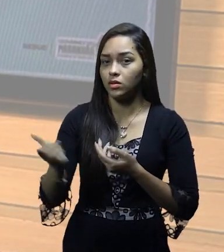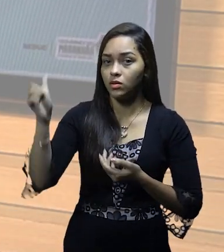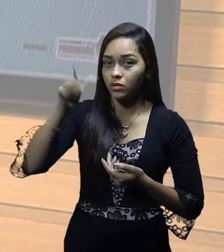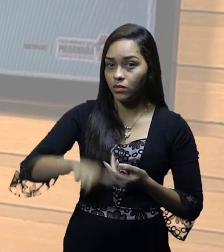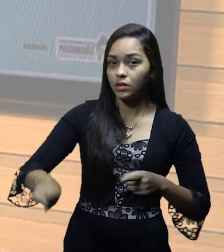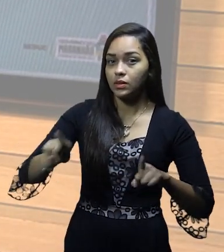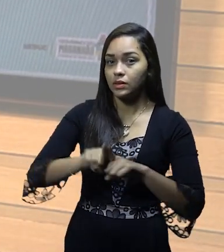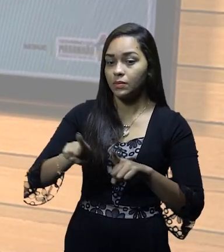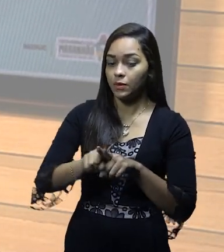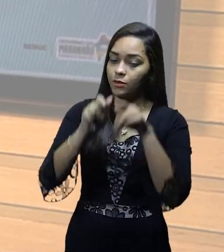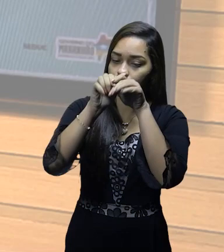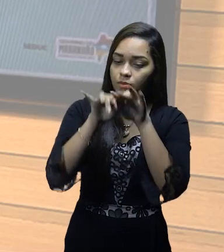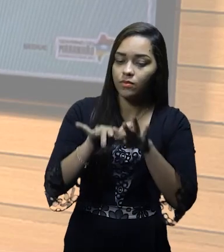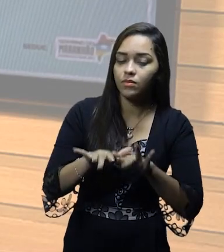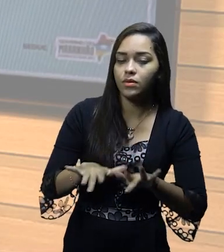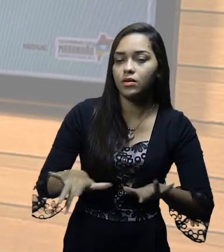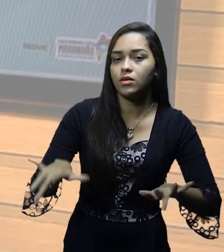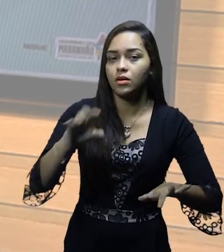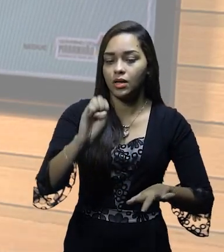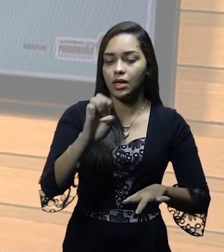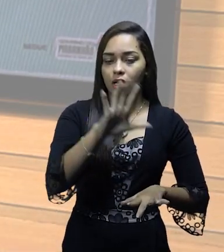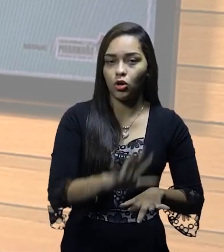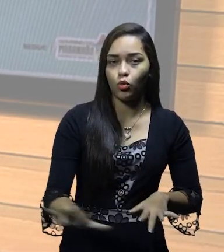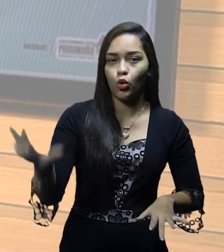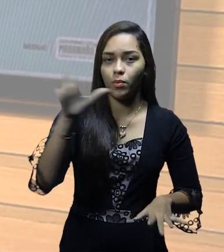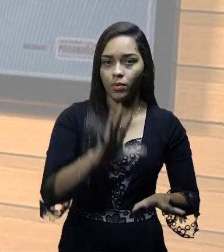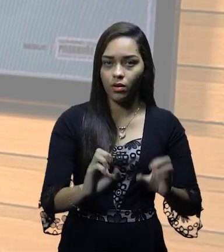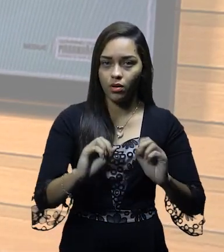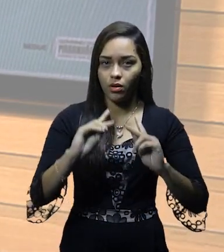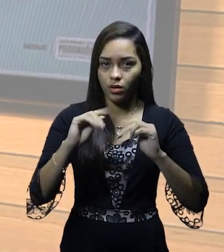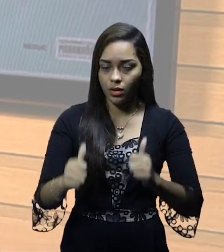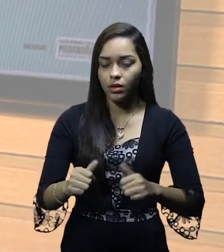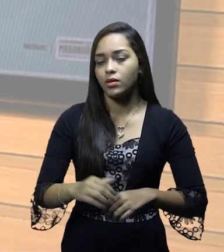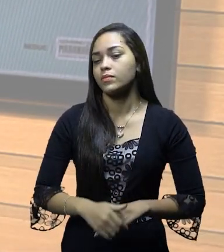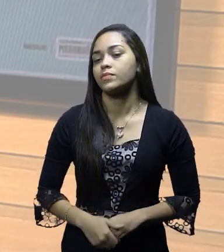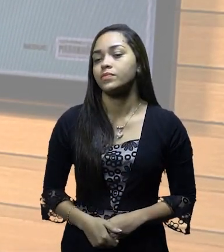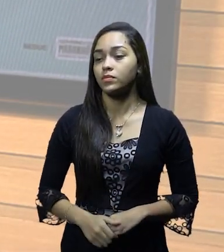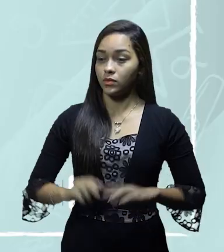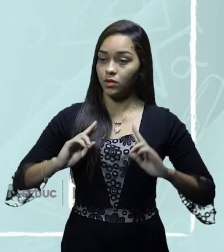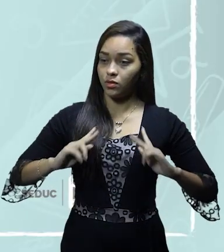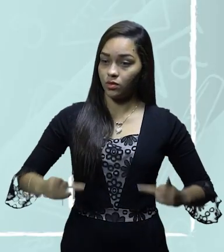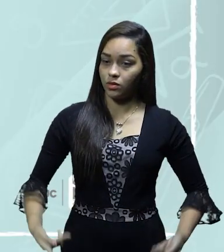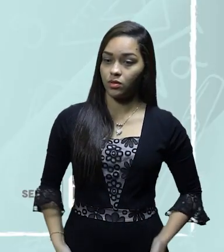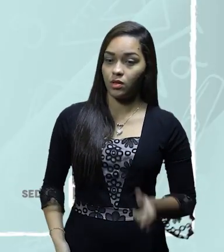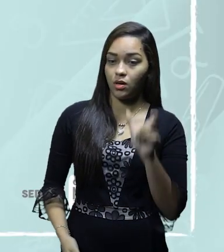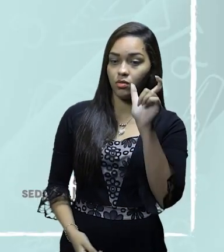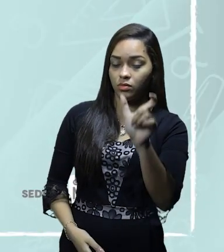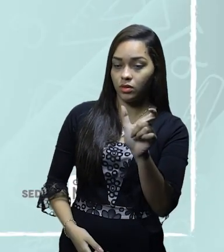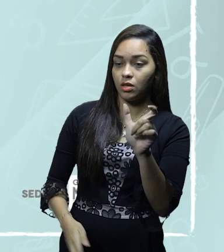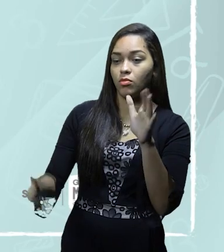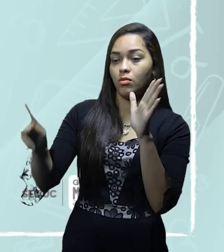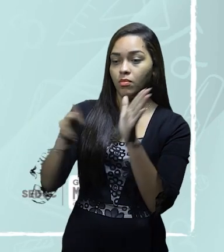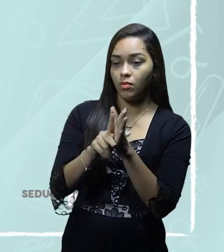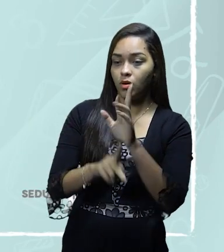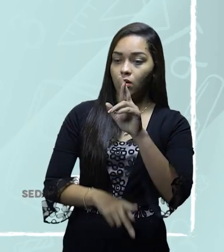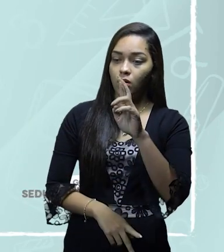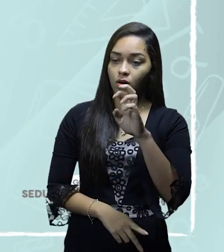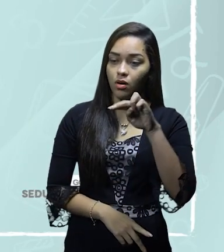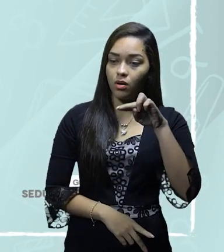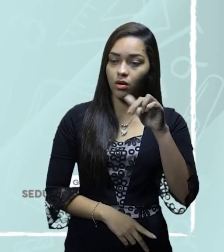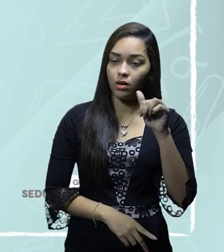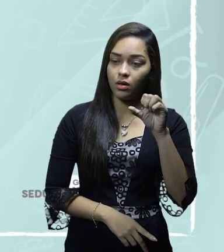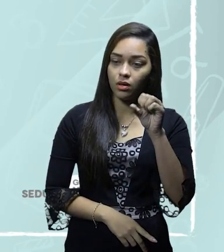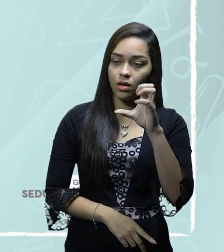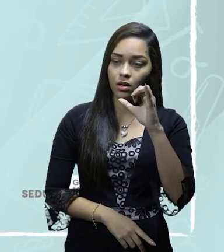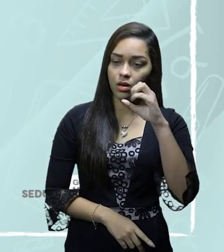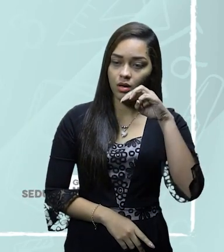produzia, né, se reproduzia e se espalhava pela Europa, certo? Então aqui, o humanismo é um